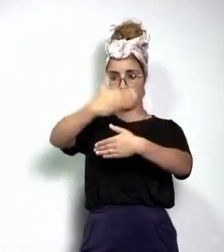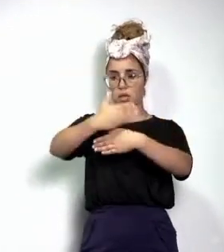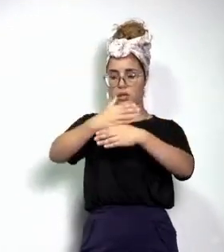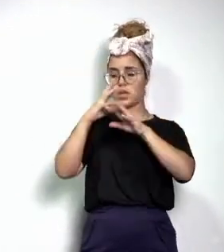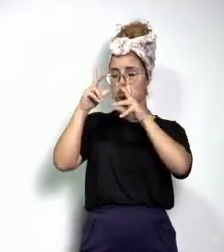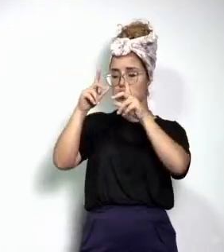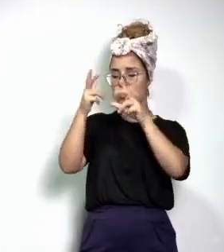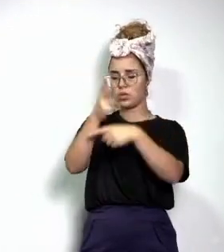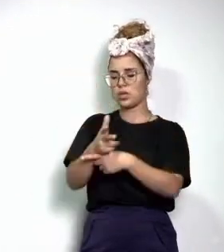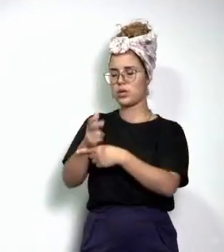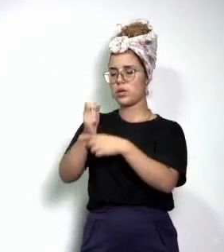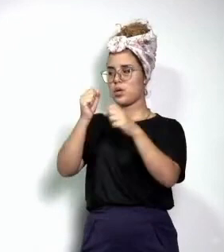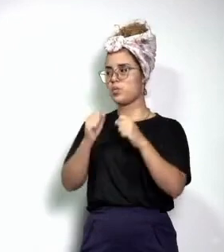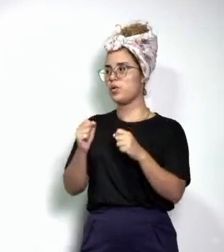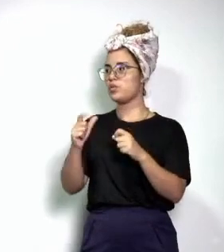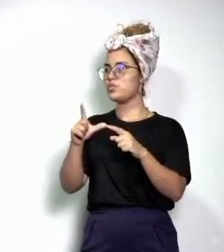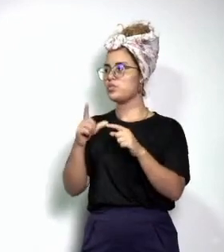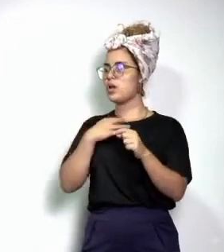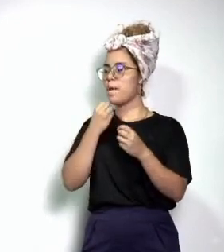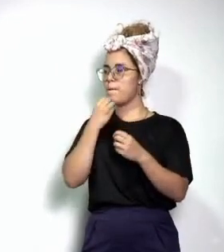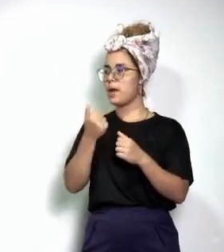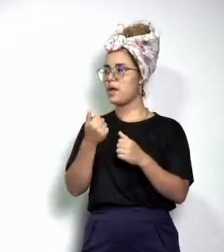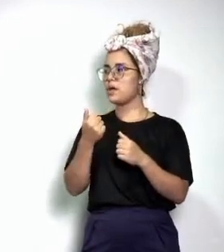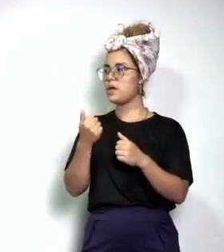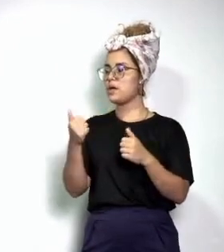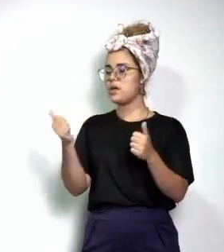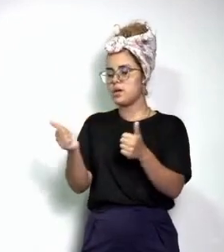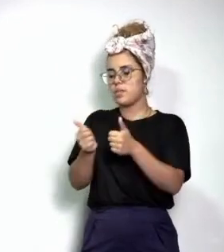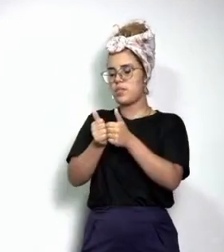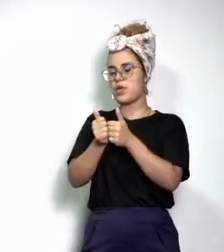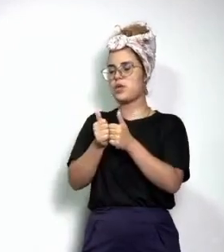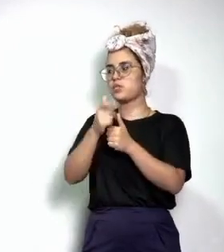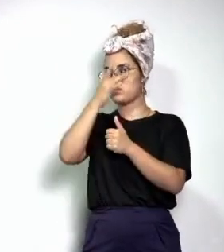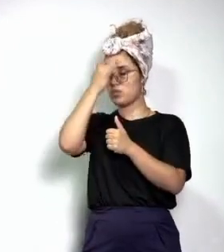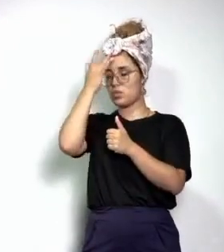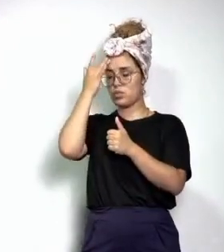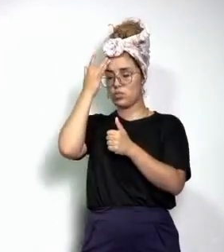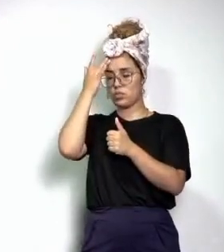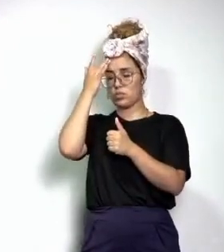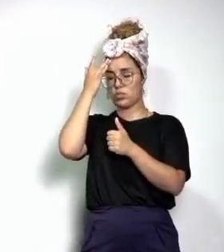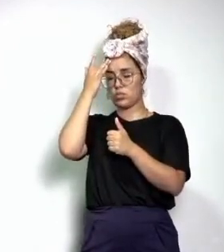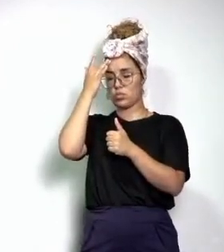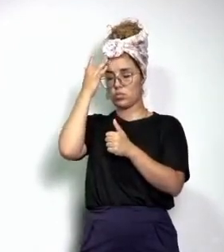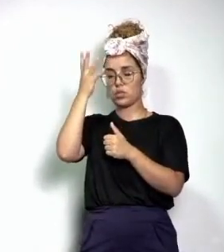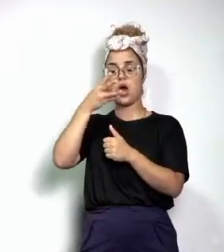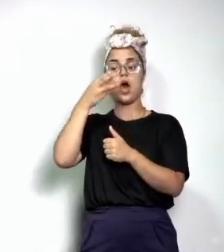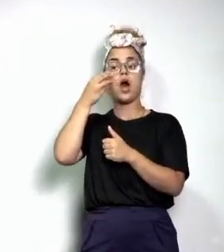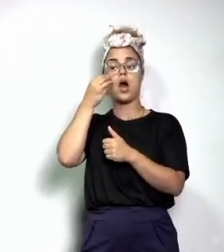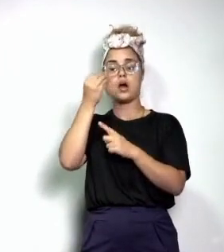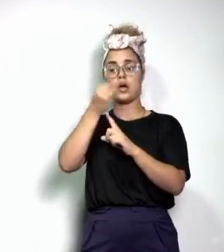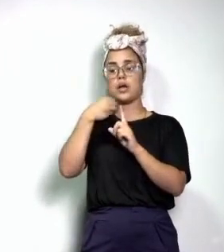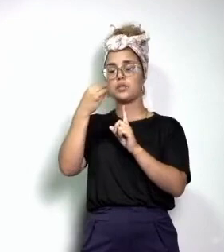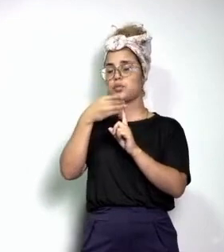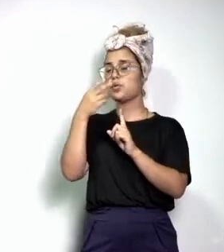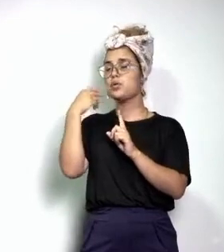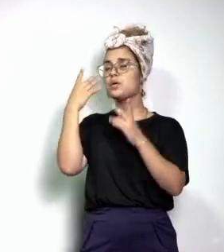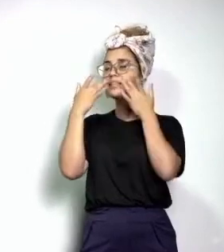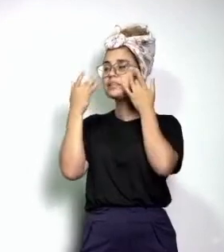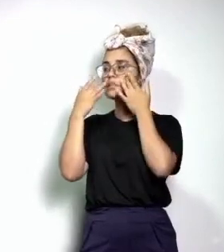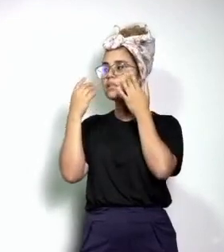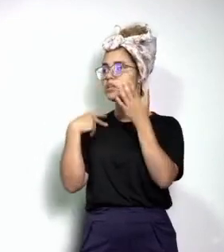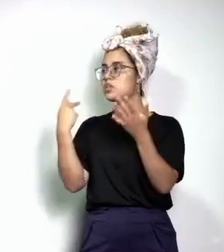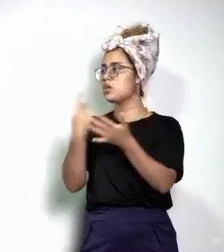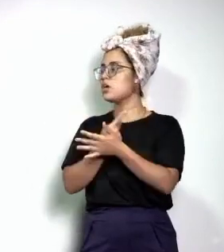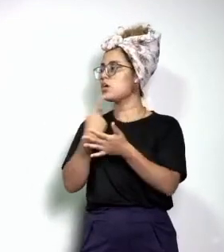na câmera, a gente pode acabar estar muito próximo dos atores, né? E aí, para isso, a gente vai